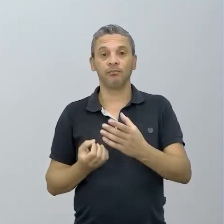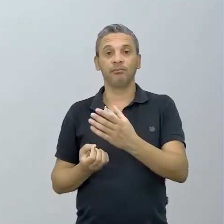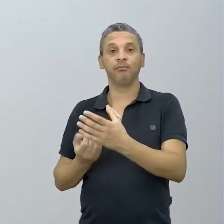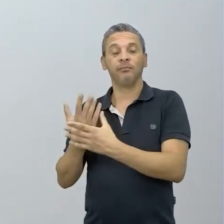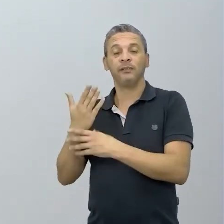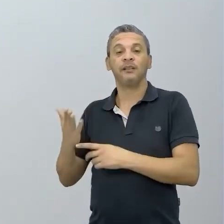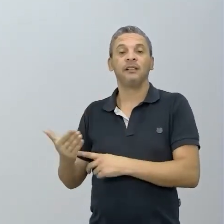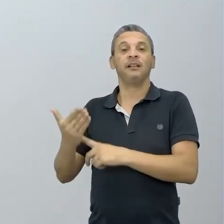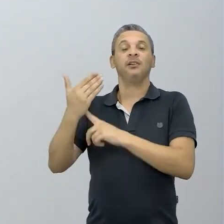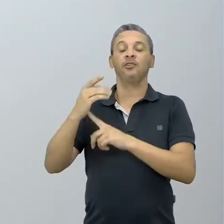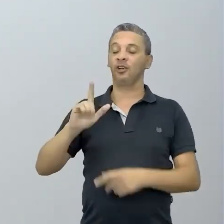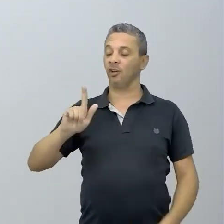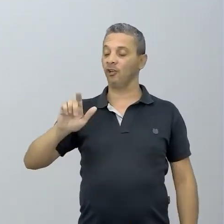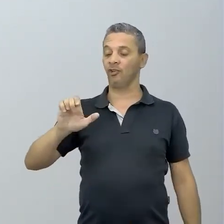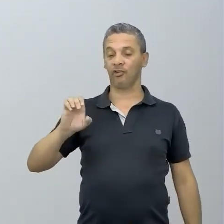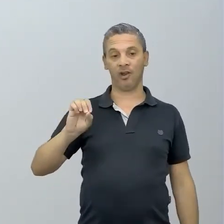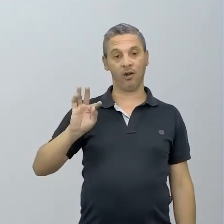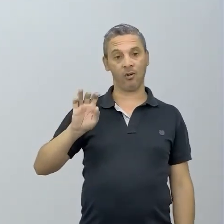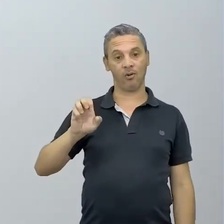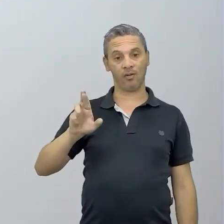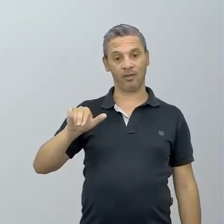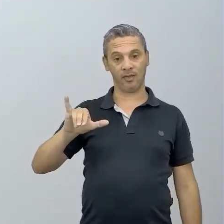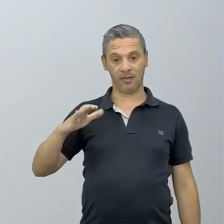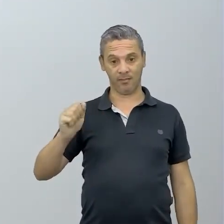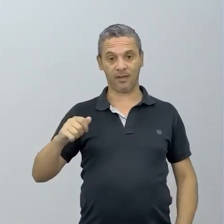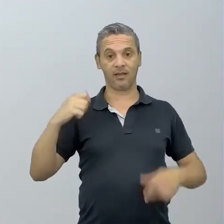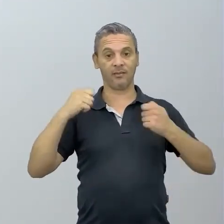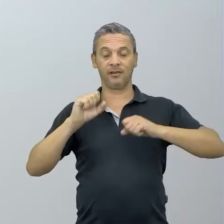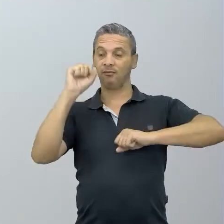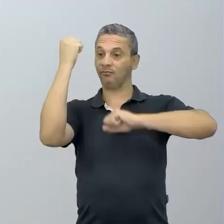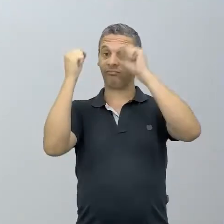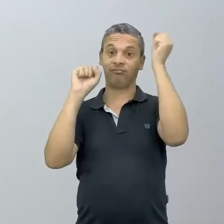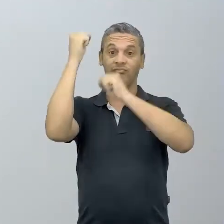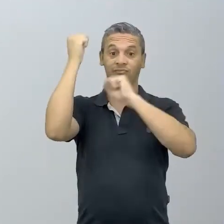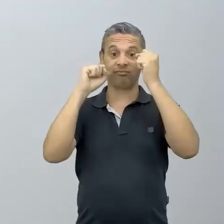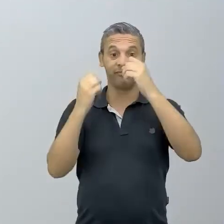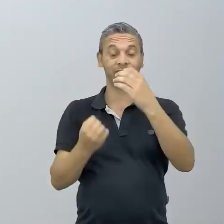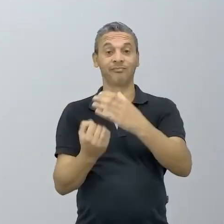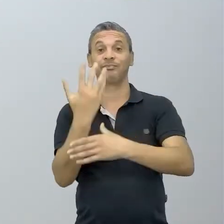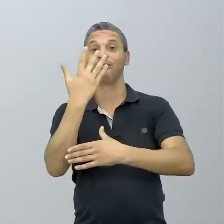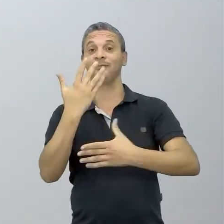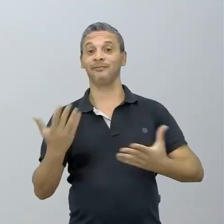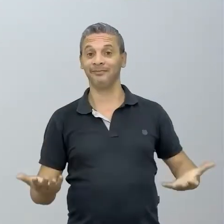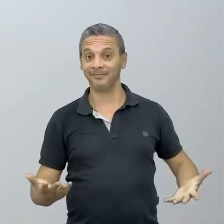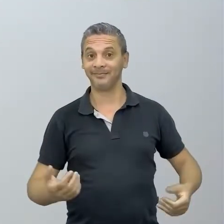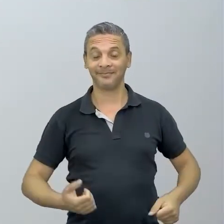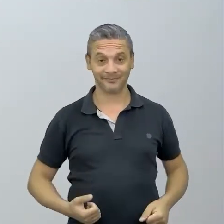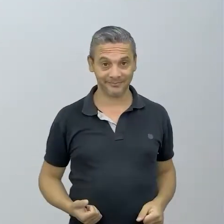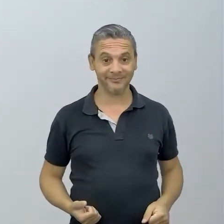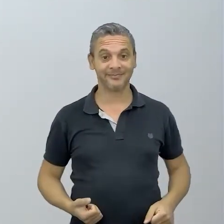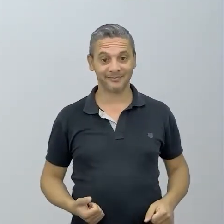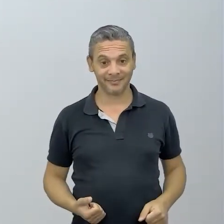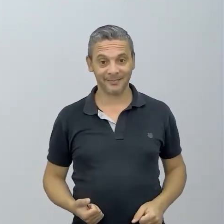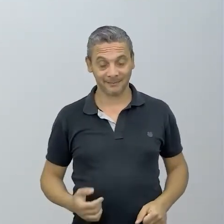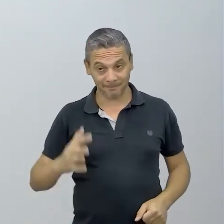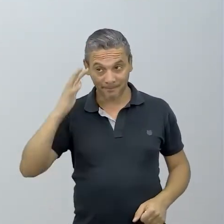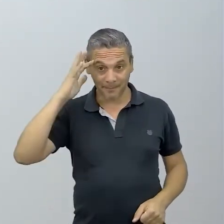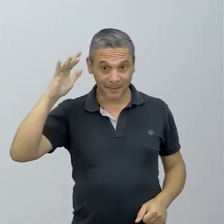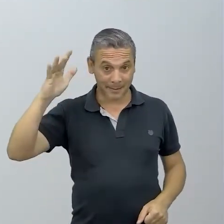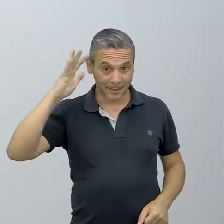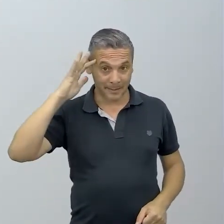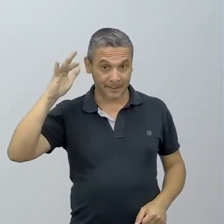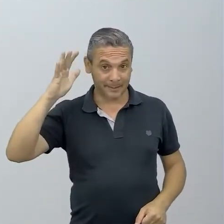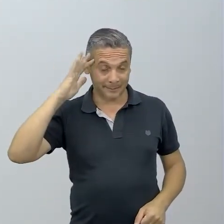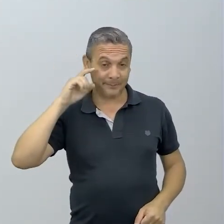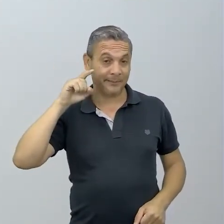partir da geotérmica. Então, precisa-se construir uma usina geotérmica. Olha a tecnologia para isso, tá bom? Pense nisso e